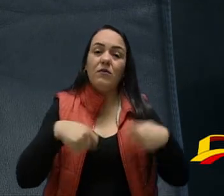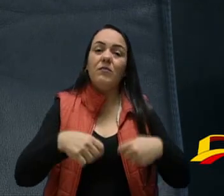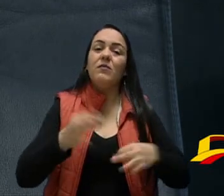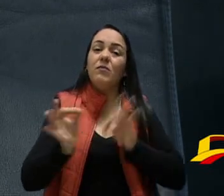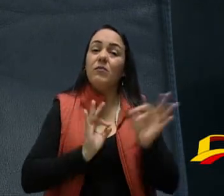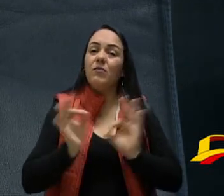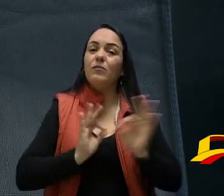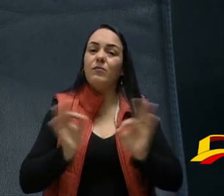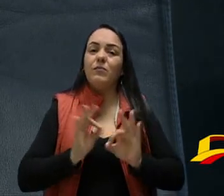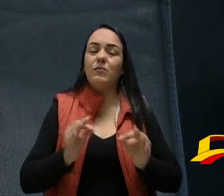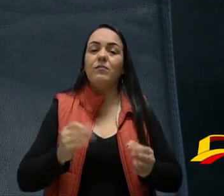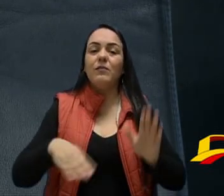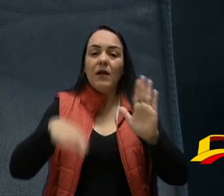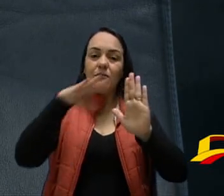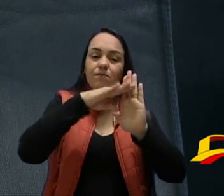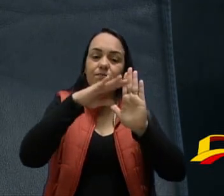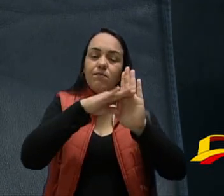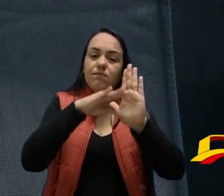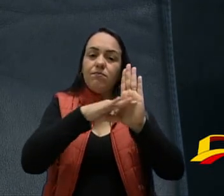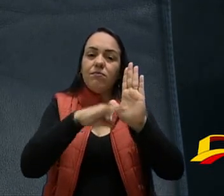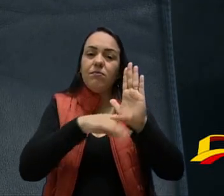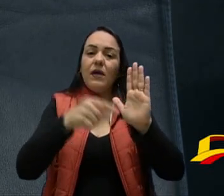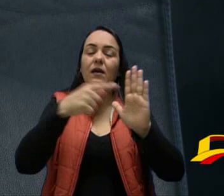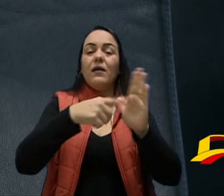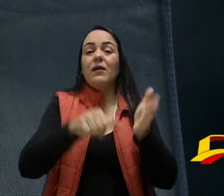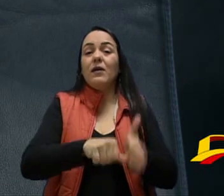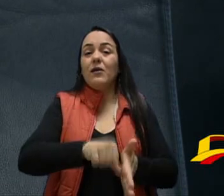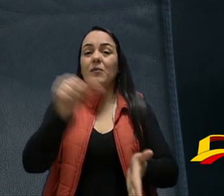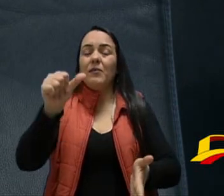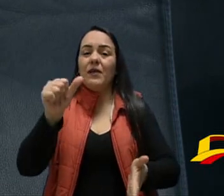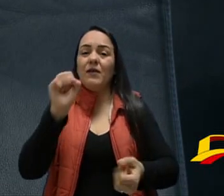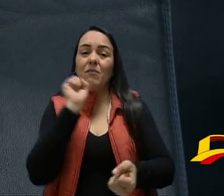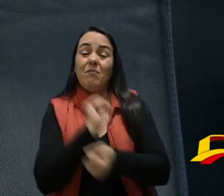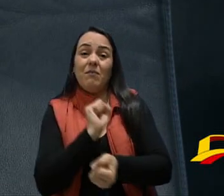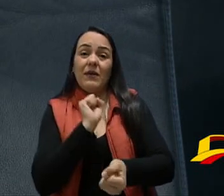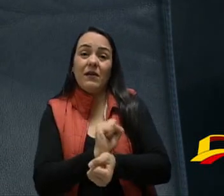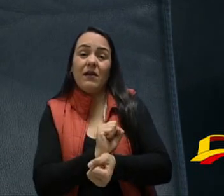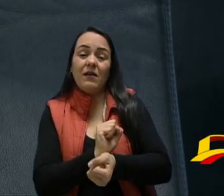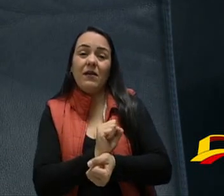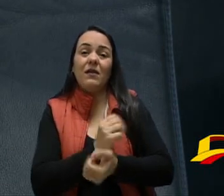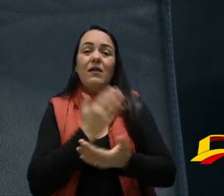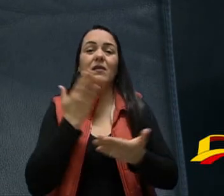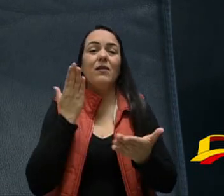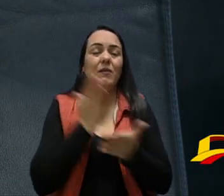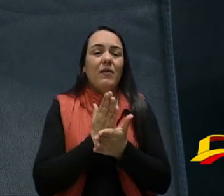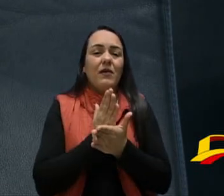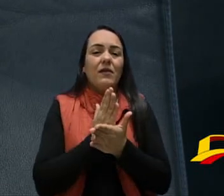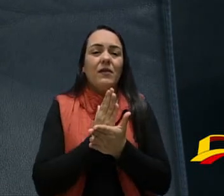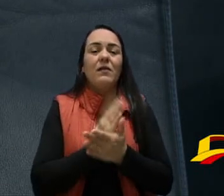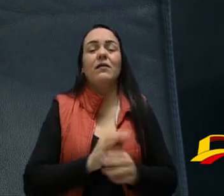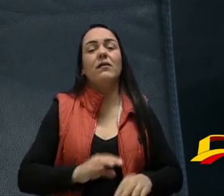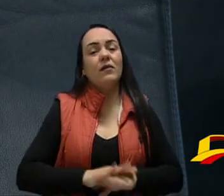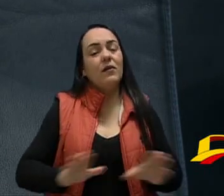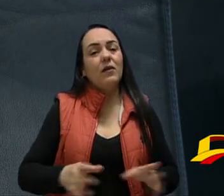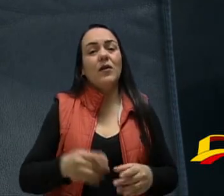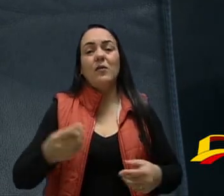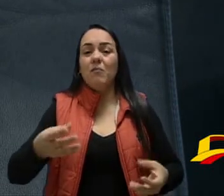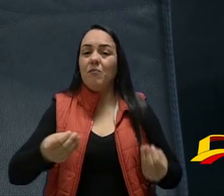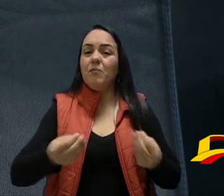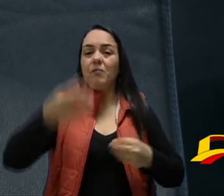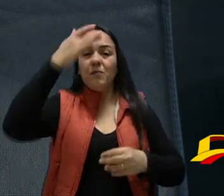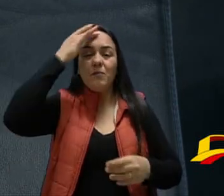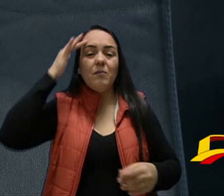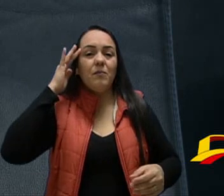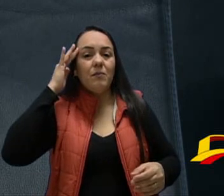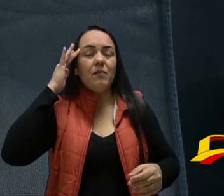então existem várias fases a primeira foi que a gente precisava bloquear sim as agendas porque estava era uma maneira de expor as